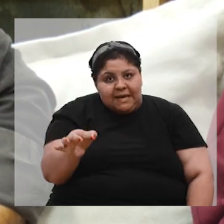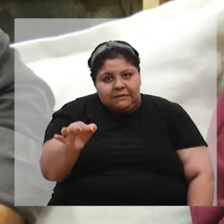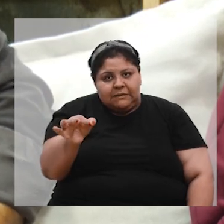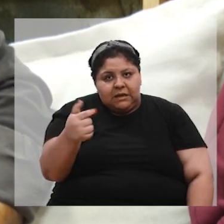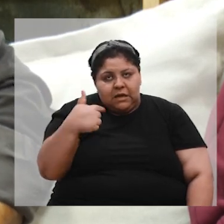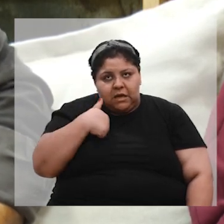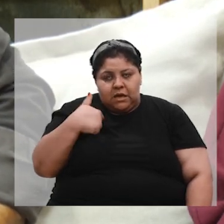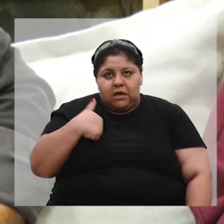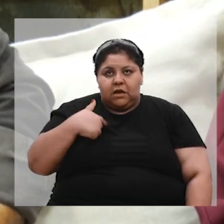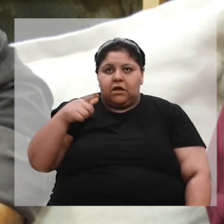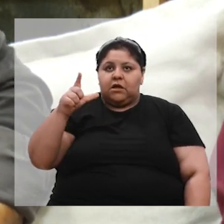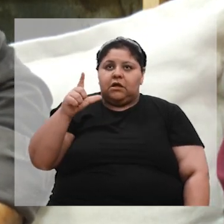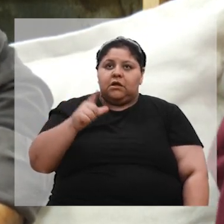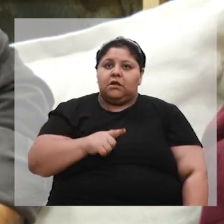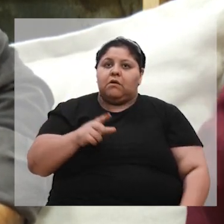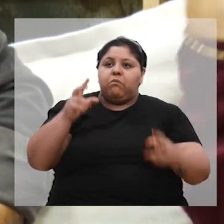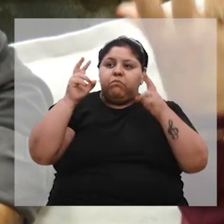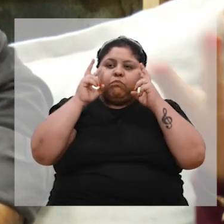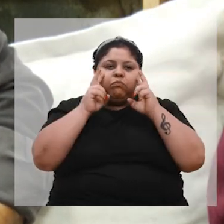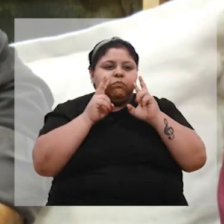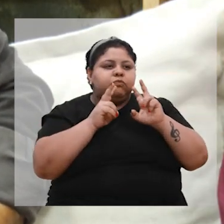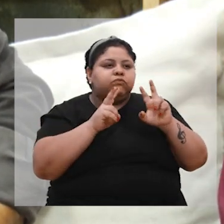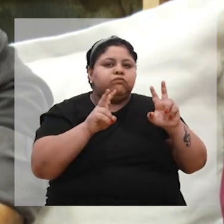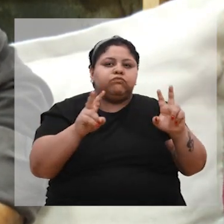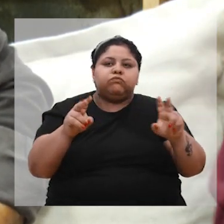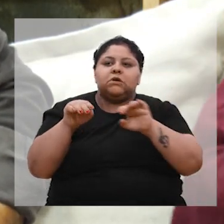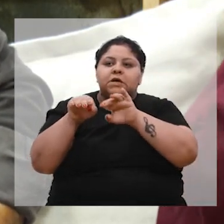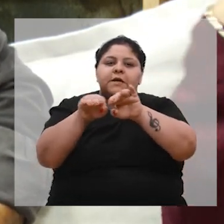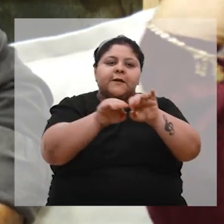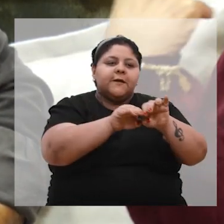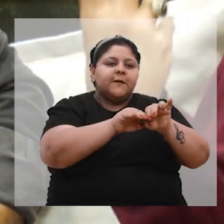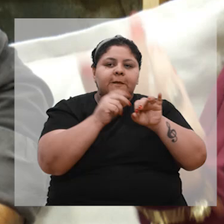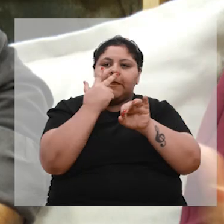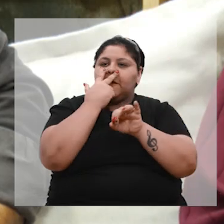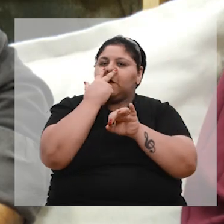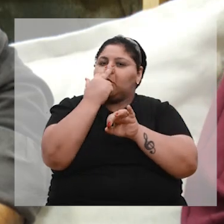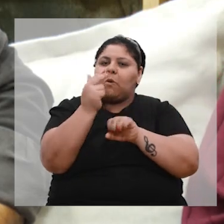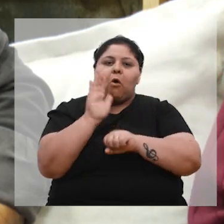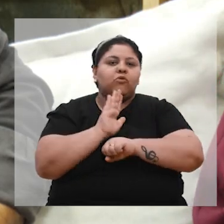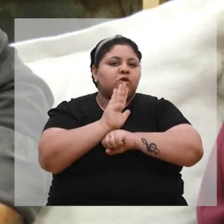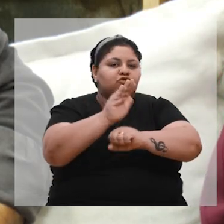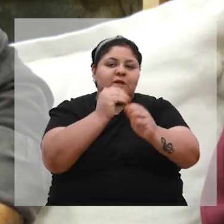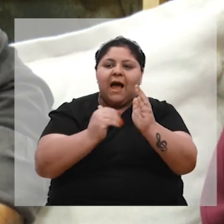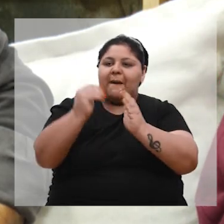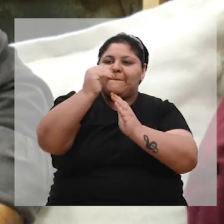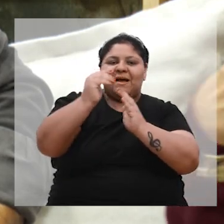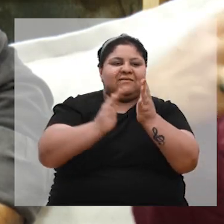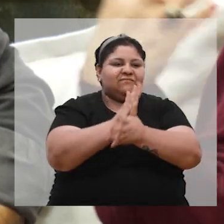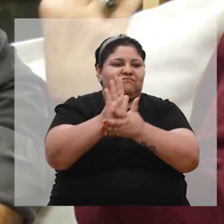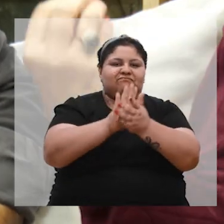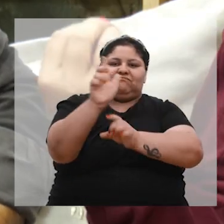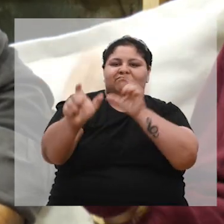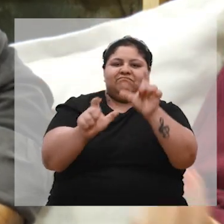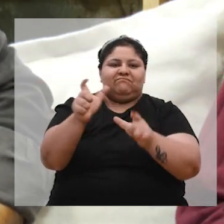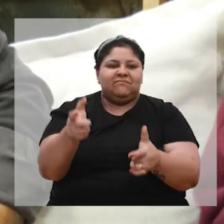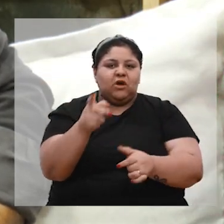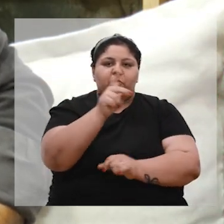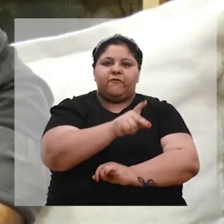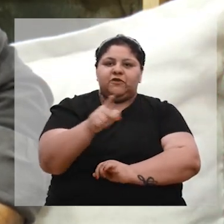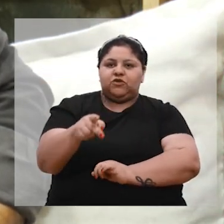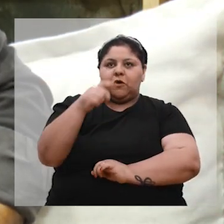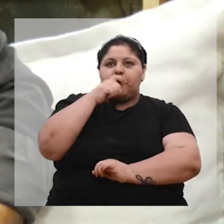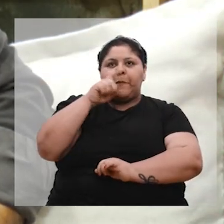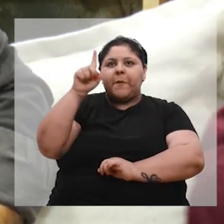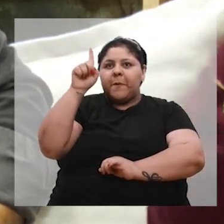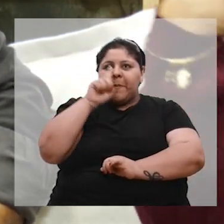justa. Que eu tenha o mesmo olhar para todo mundo e que eu não beneficie ninguém. Né? Tanto com os professores como para